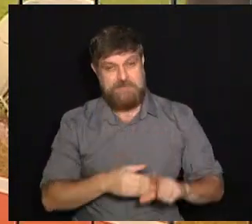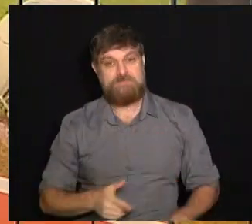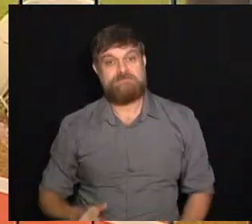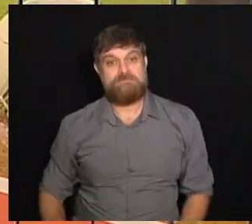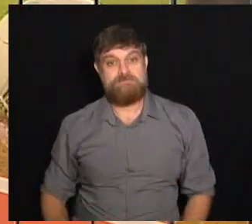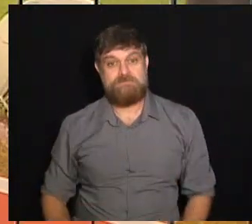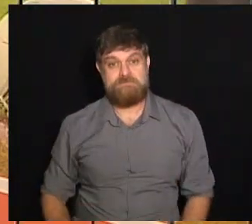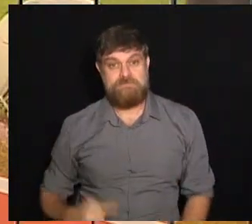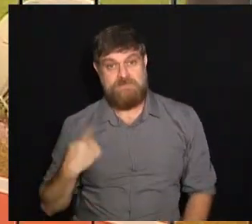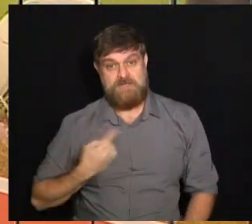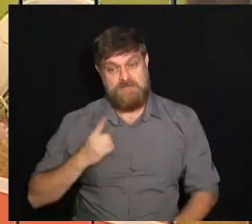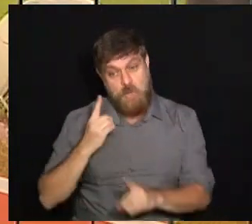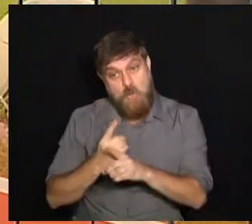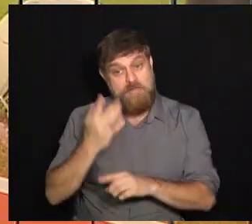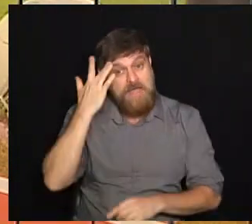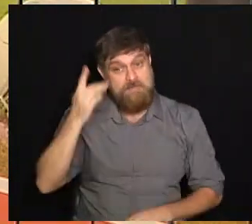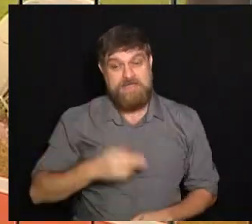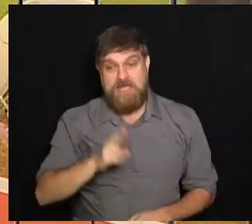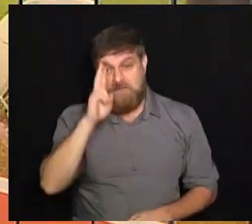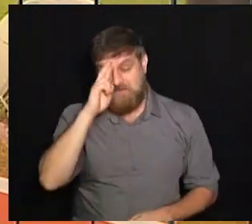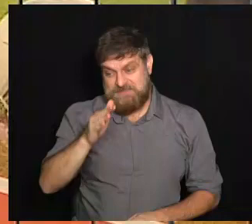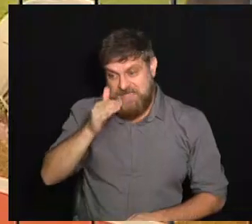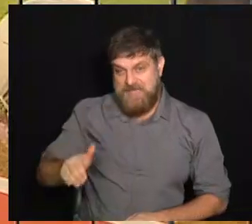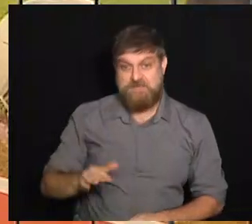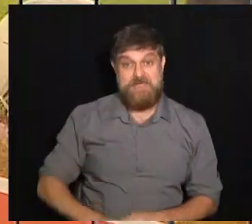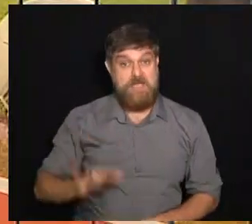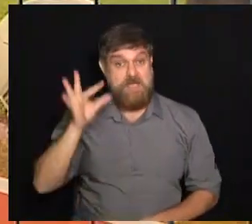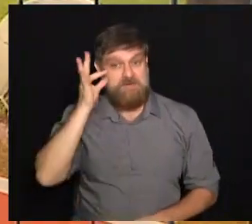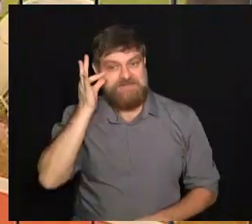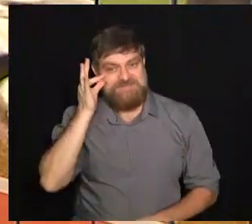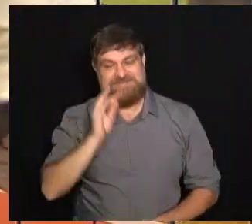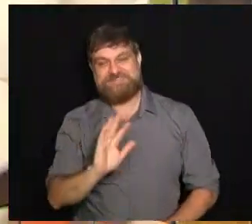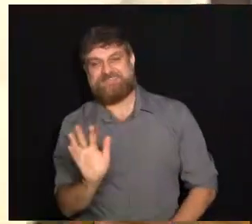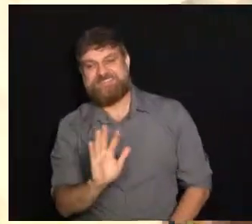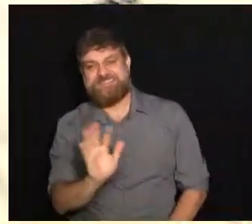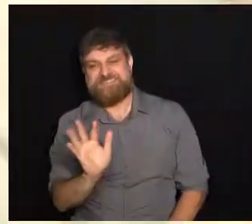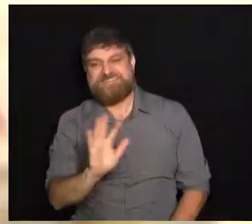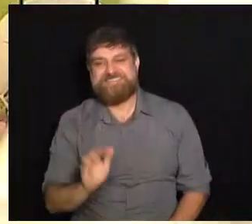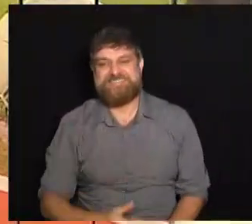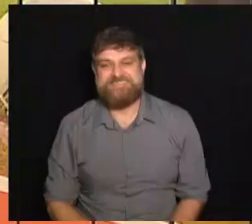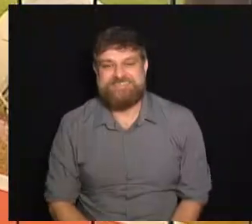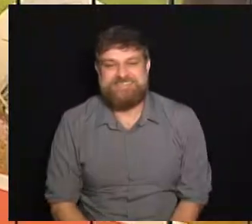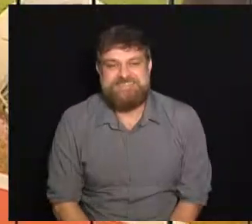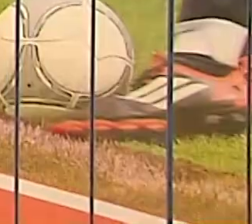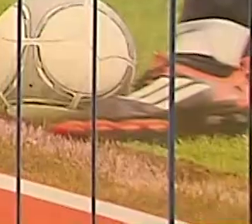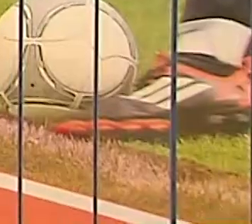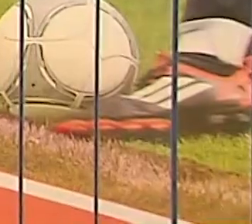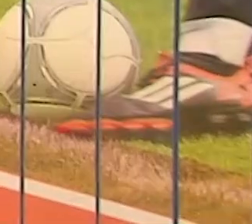dia. A gente se vê amanhã, ao meio-dia e meia, ao vivo. Até lá. Tchau, tchau.